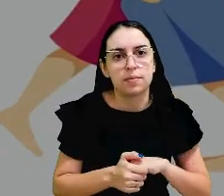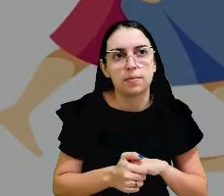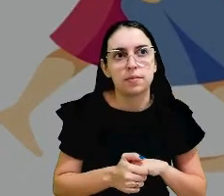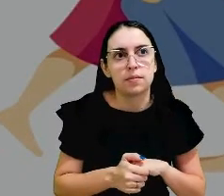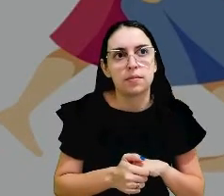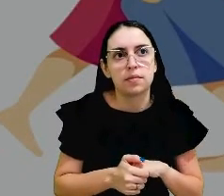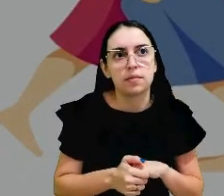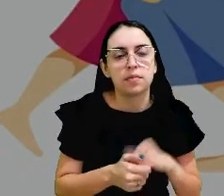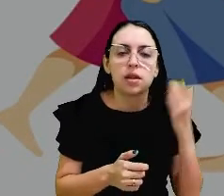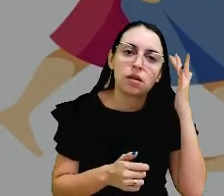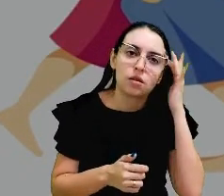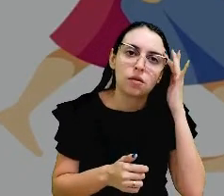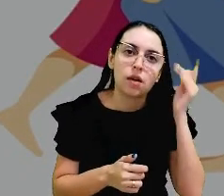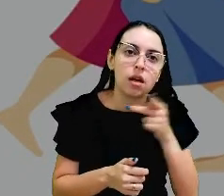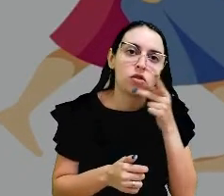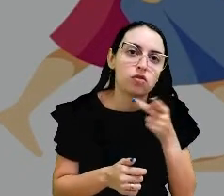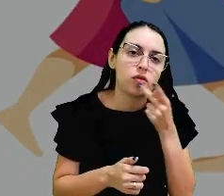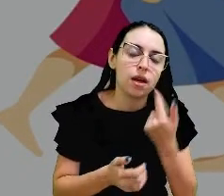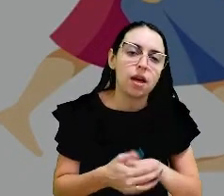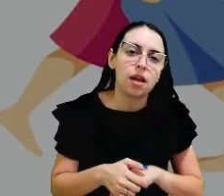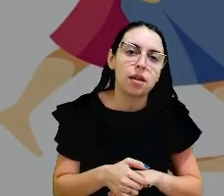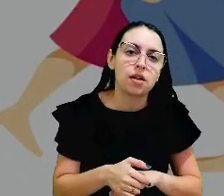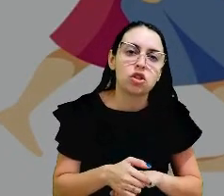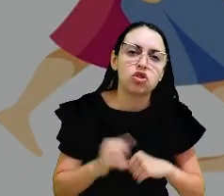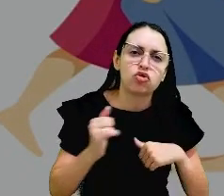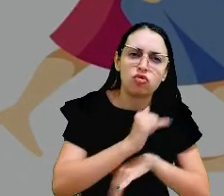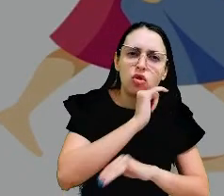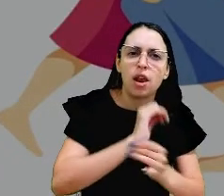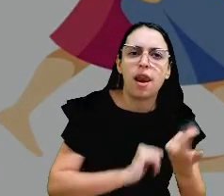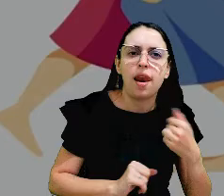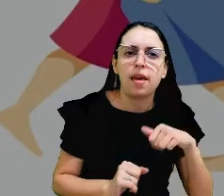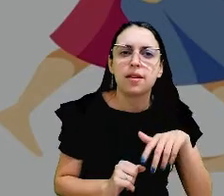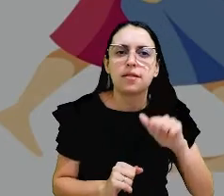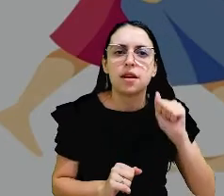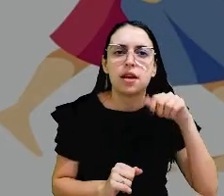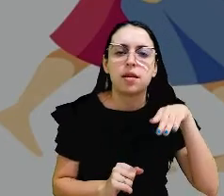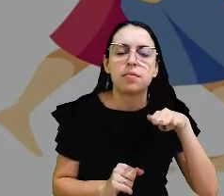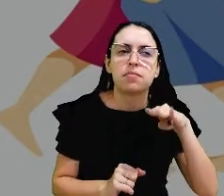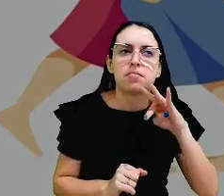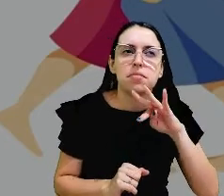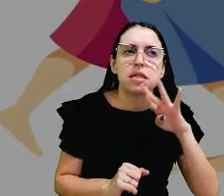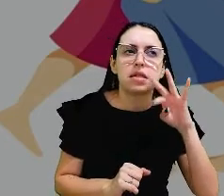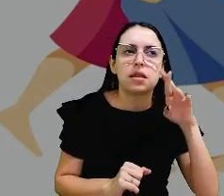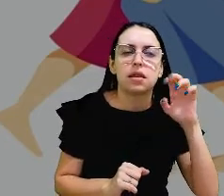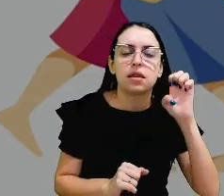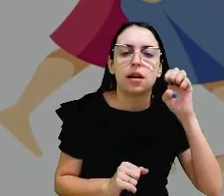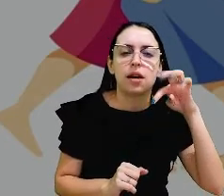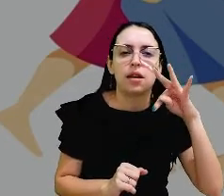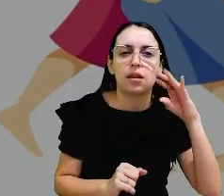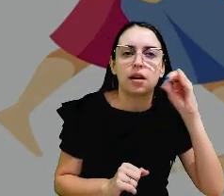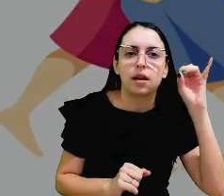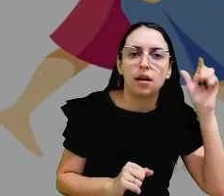gestante. Então, quando a gente fala de violência obstétrica, não são números, não são